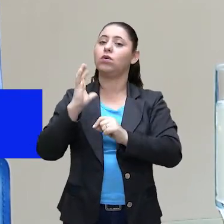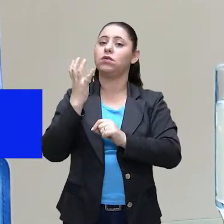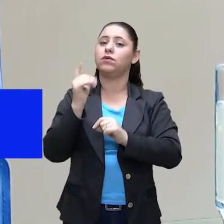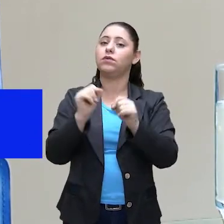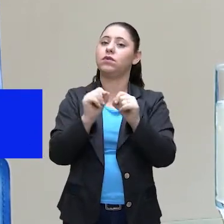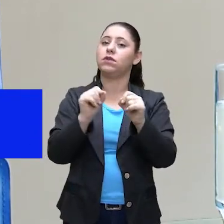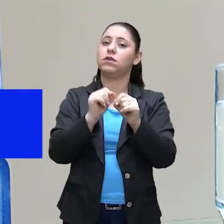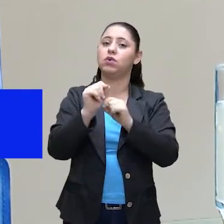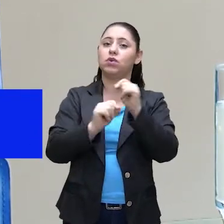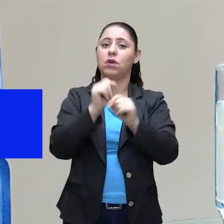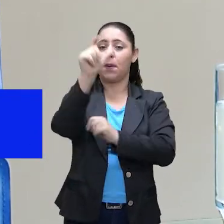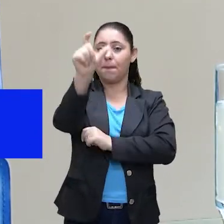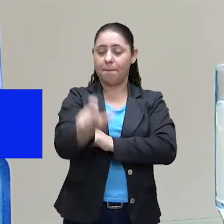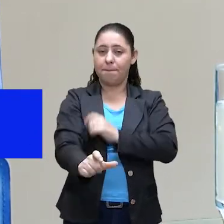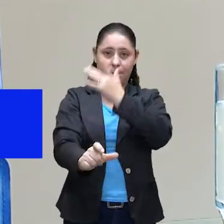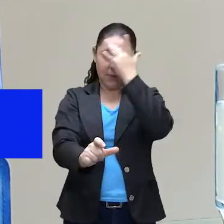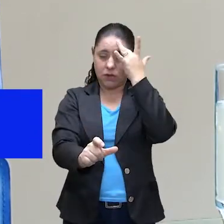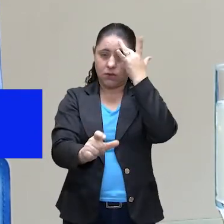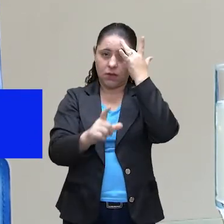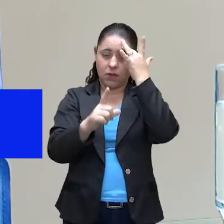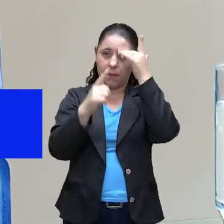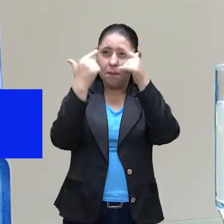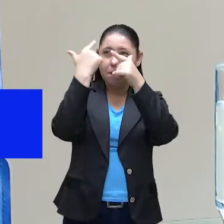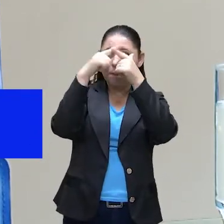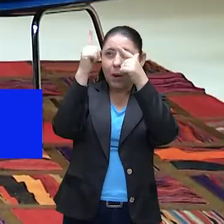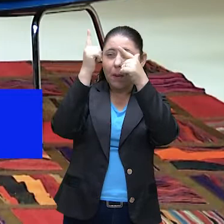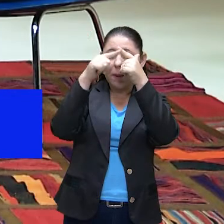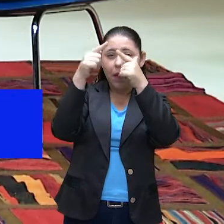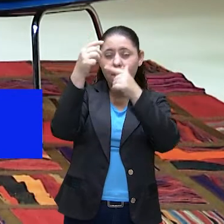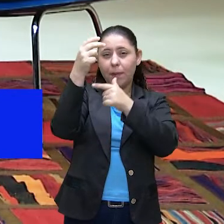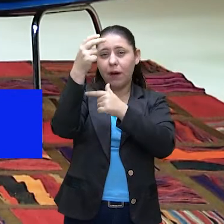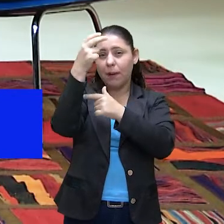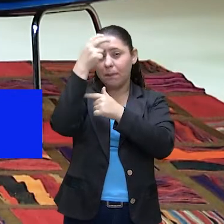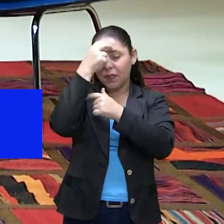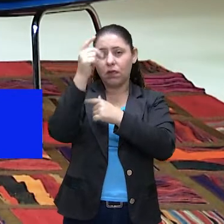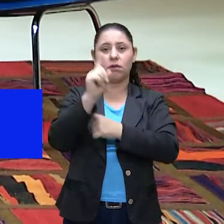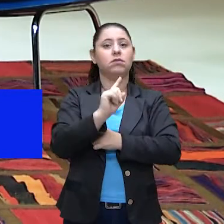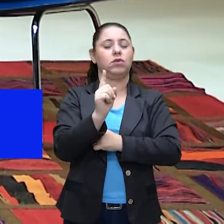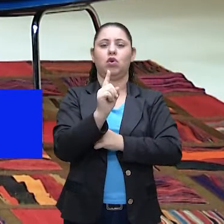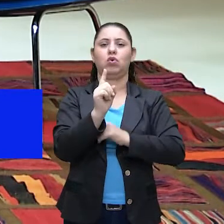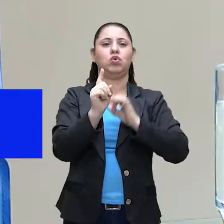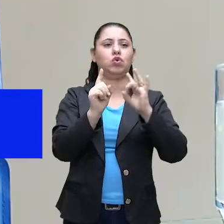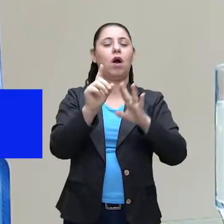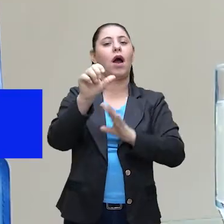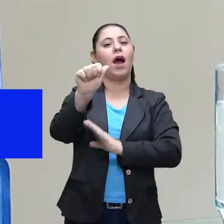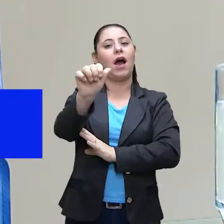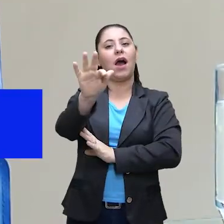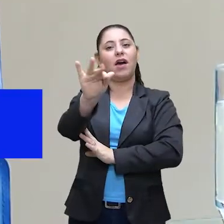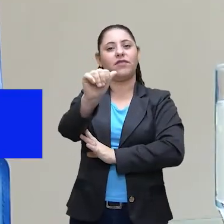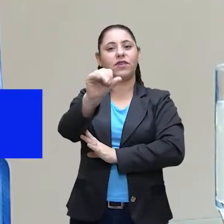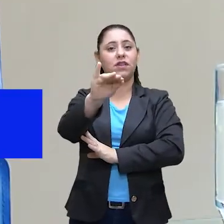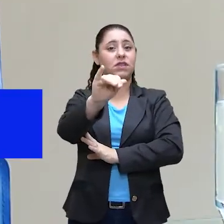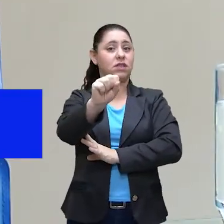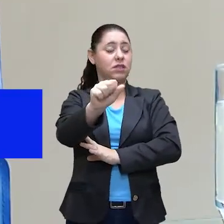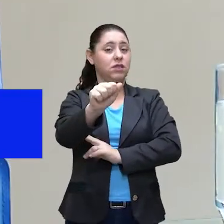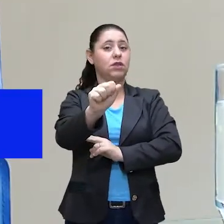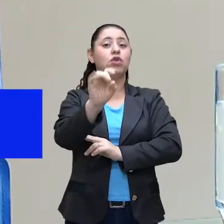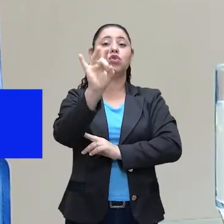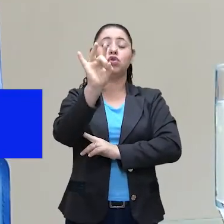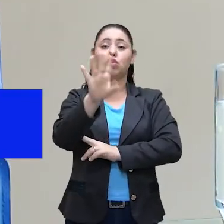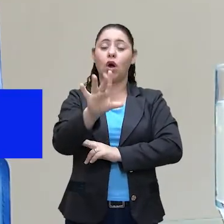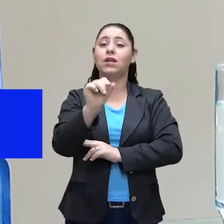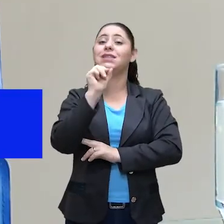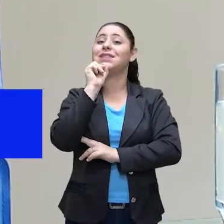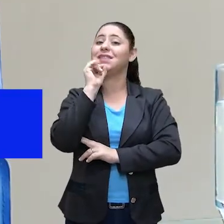cerebral irão de alguma forma fazer com que o indivíduo apresente distúrbios cerebrais. Não necessariamente afasia,